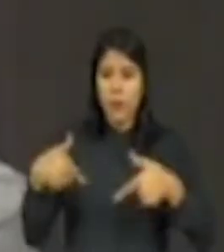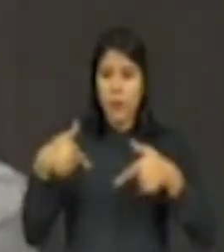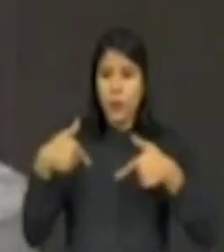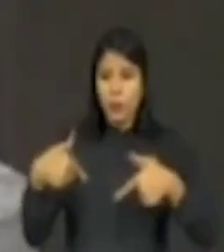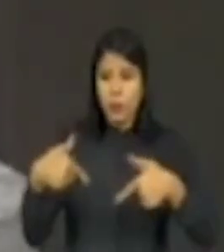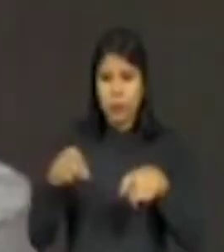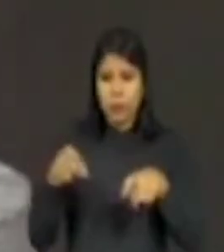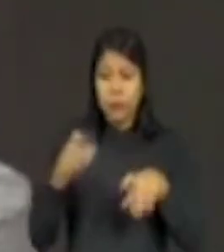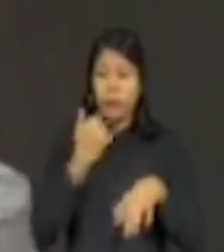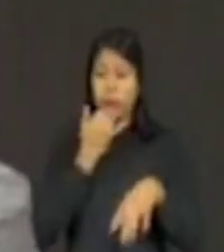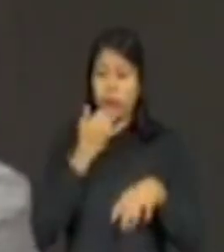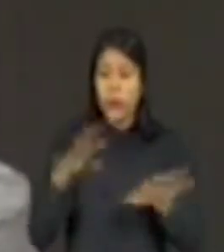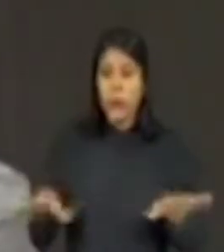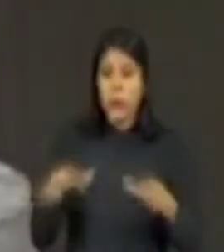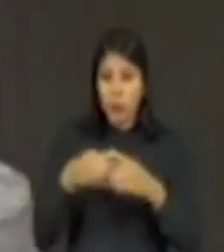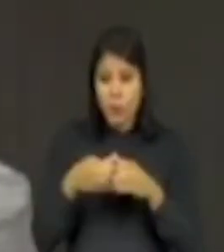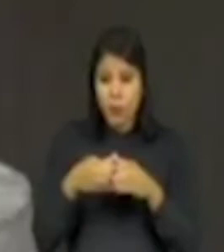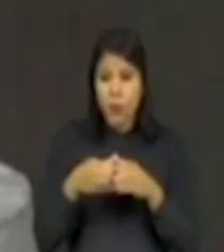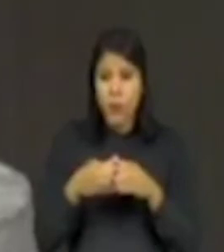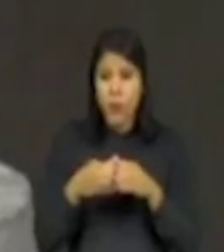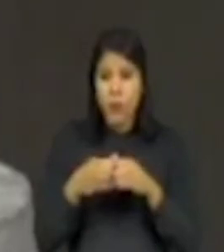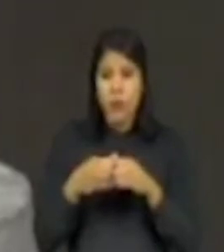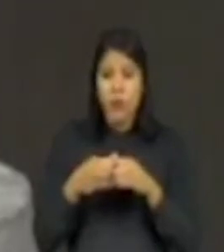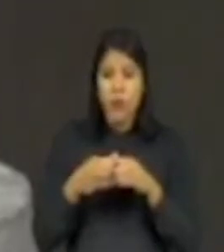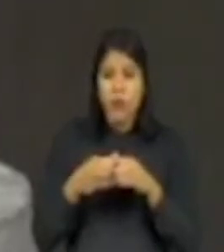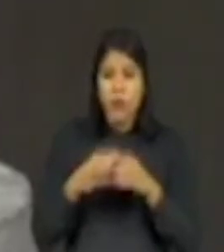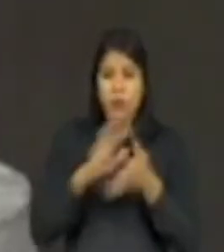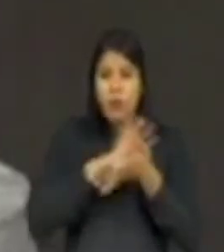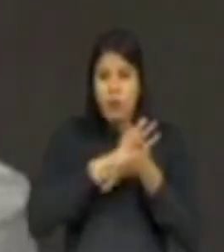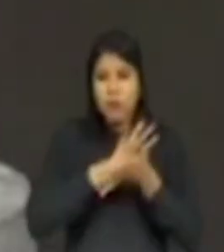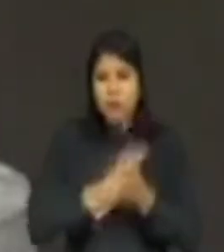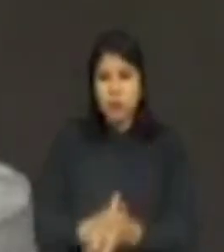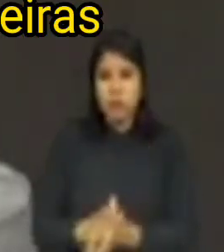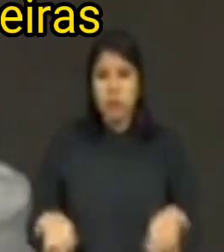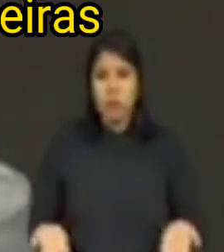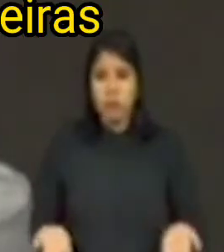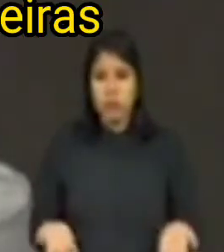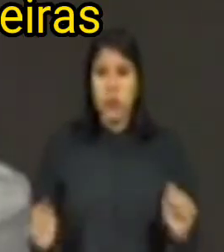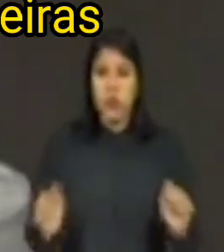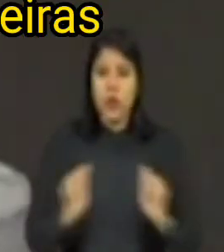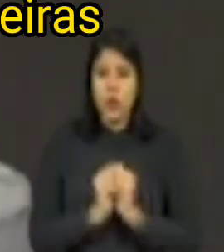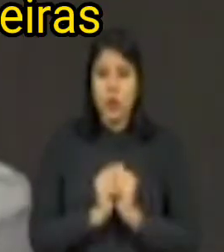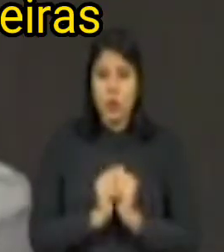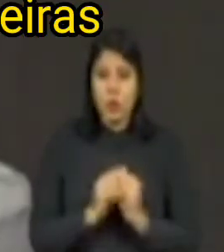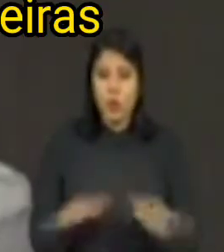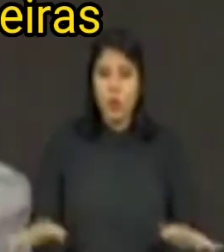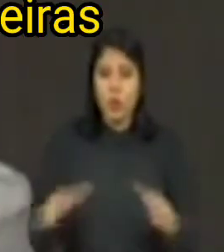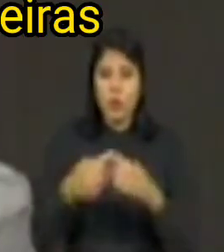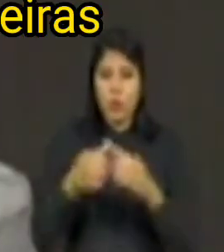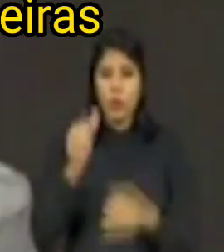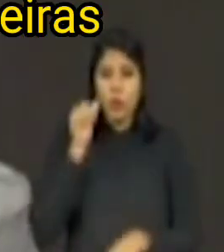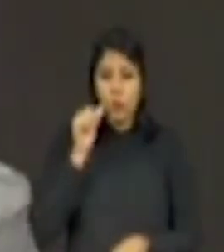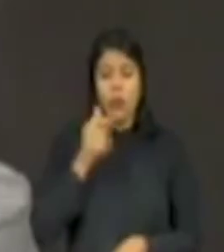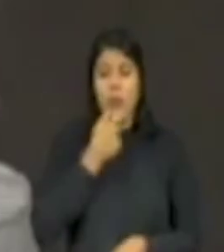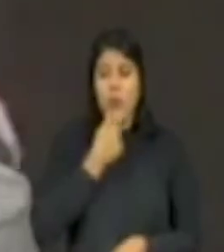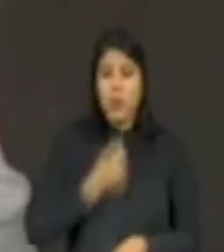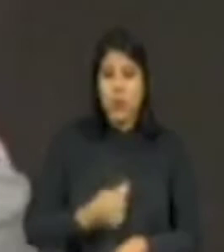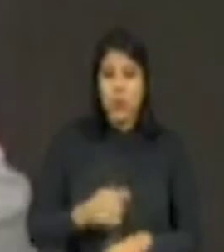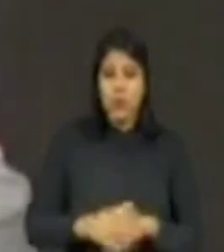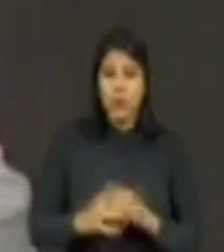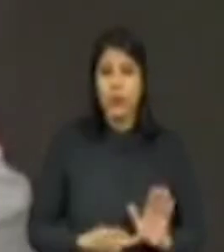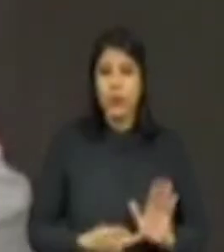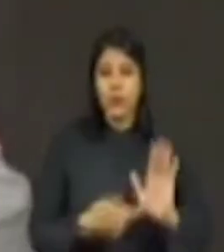num coletivo absolutamente devotado a emancipação humana junto com valorosos companheiros e companheiras